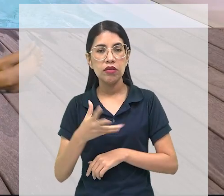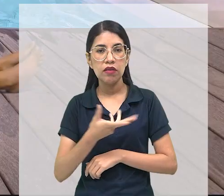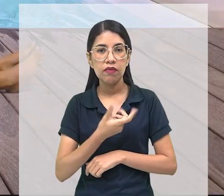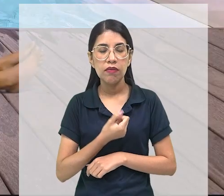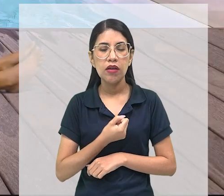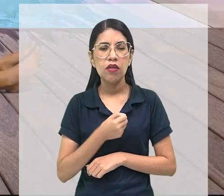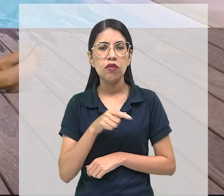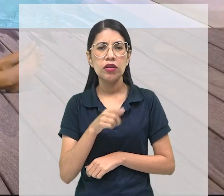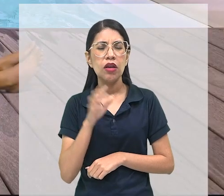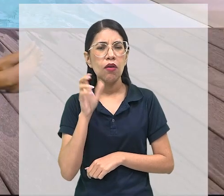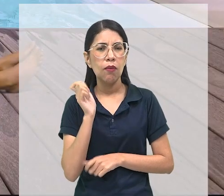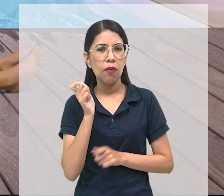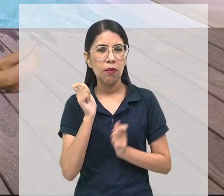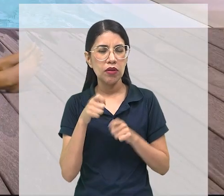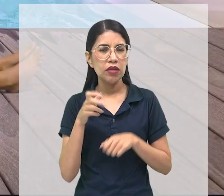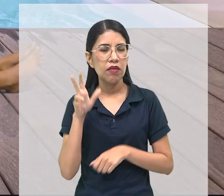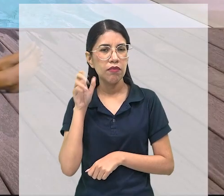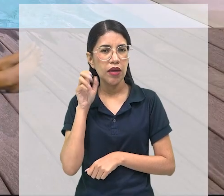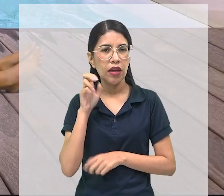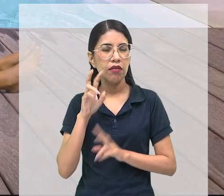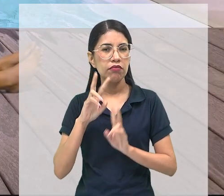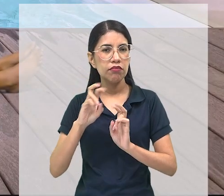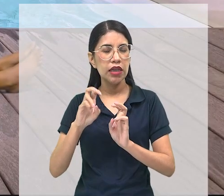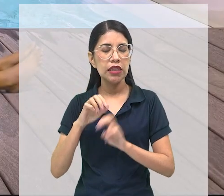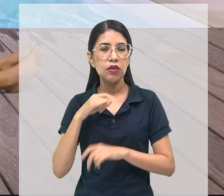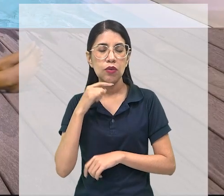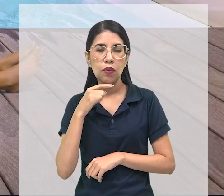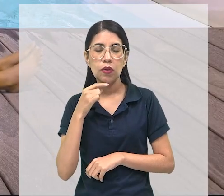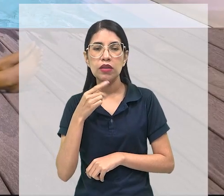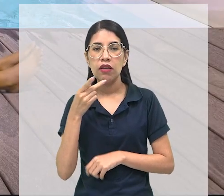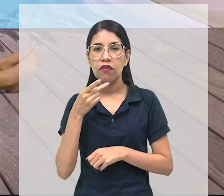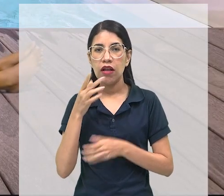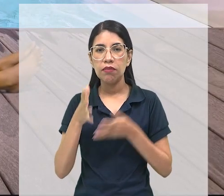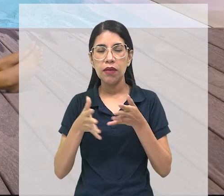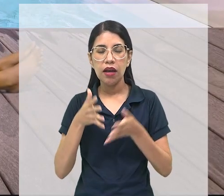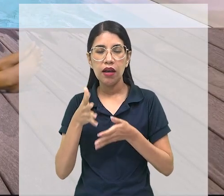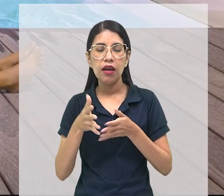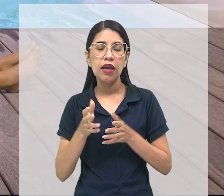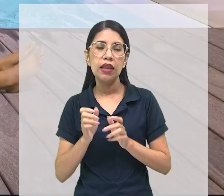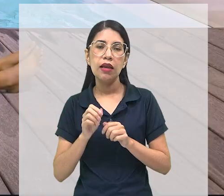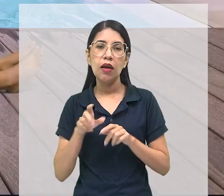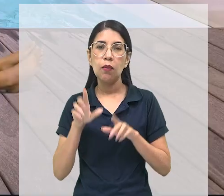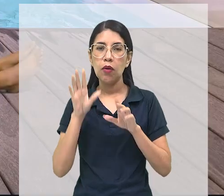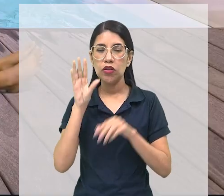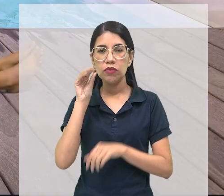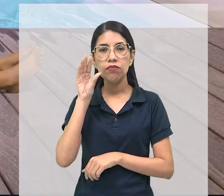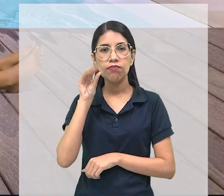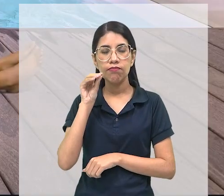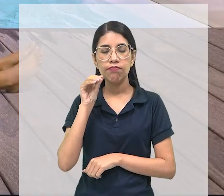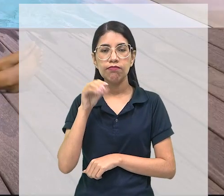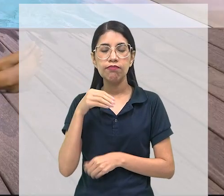está me escutando? Se você não conseguir falar, faça algum gesto, pisque os olhos.